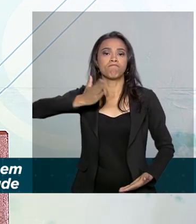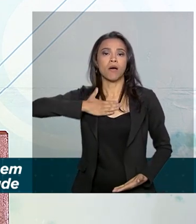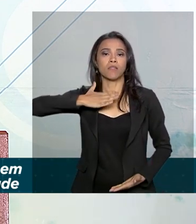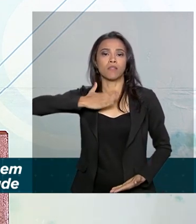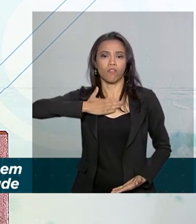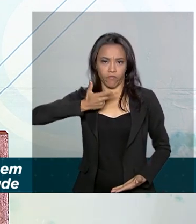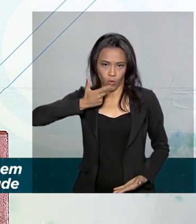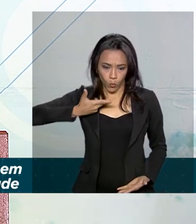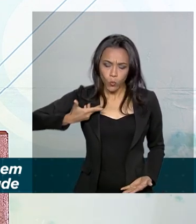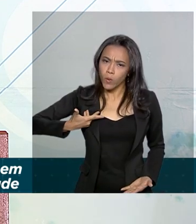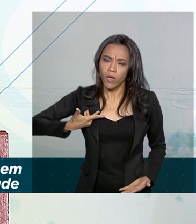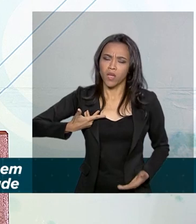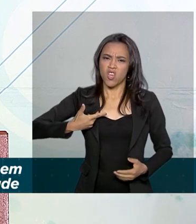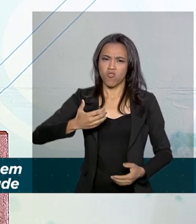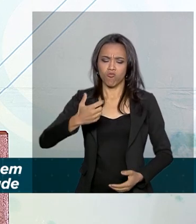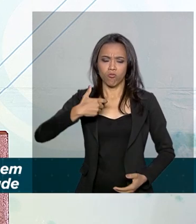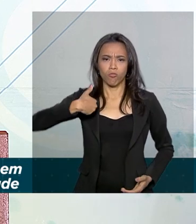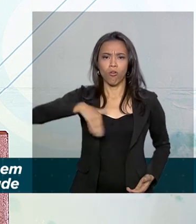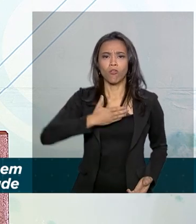nosso governo,